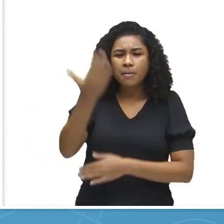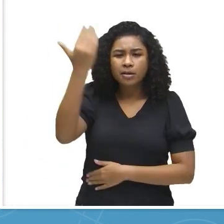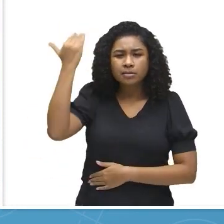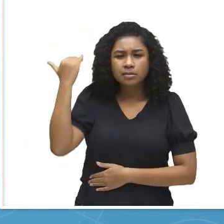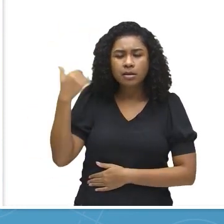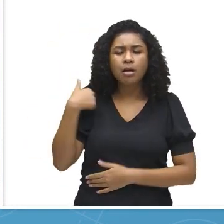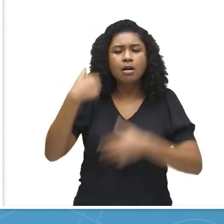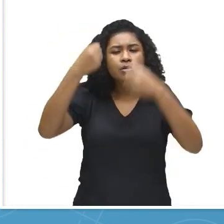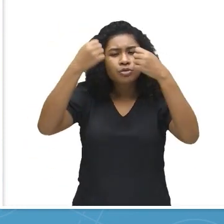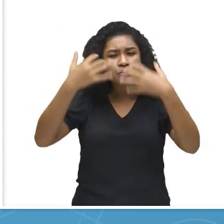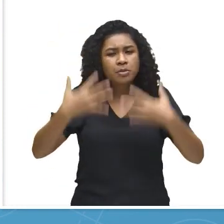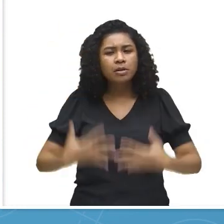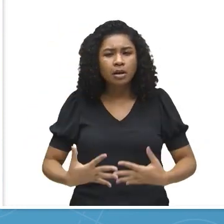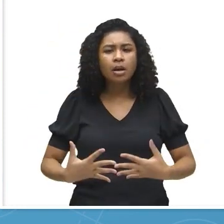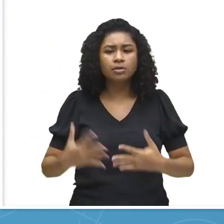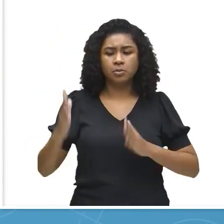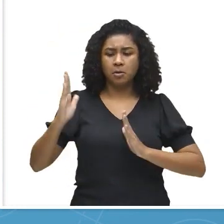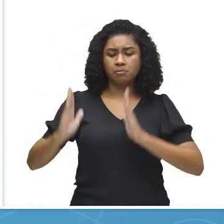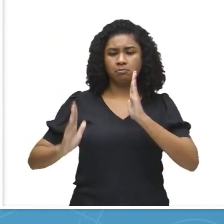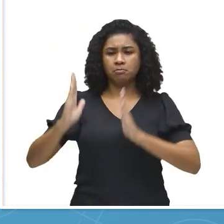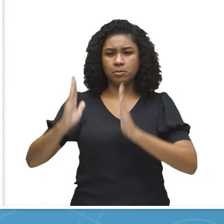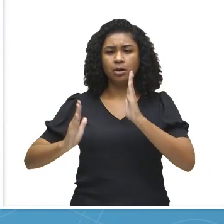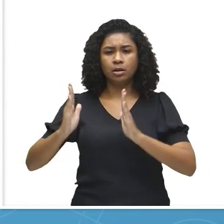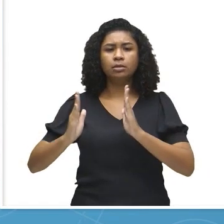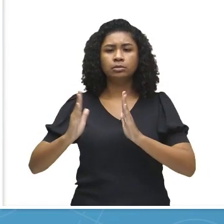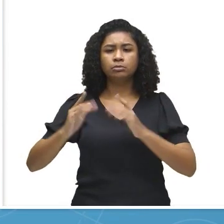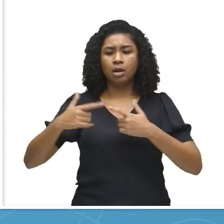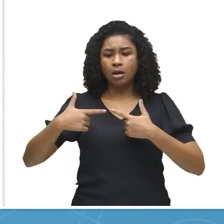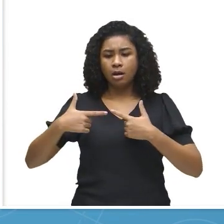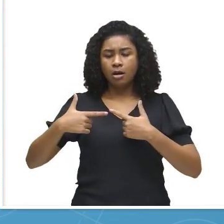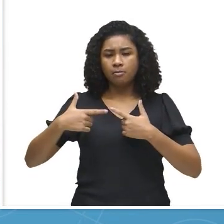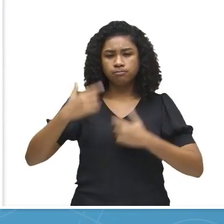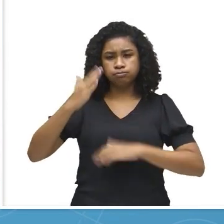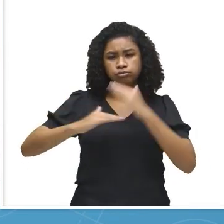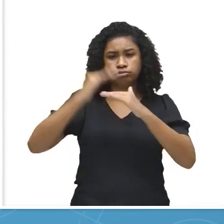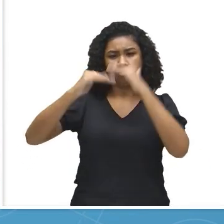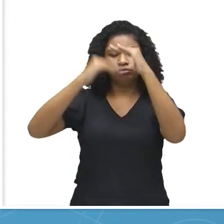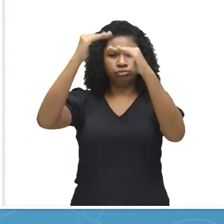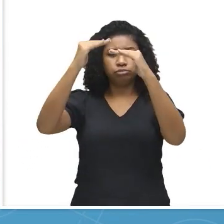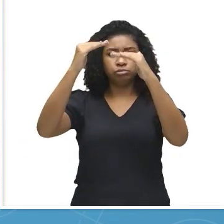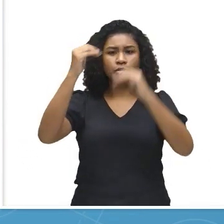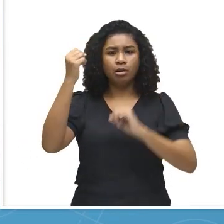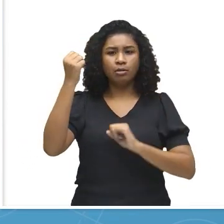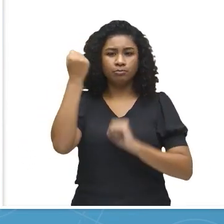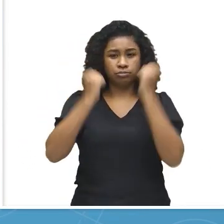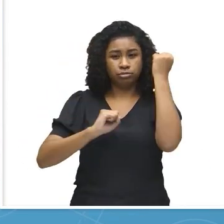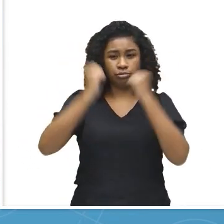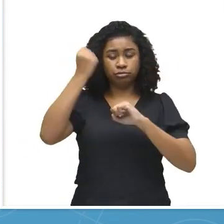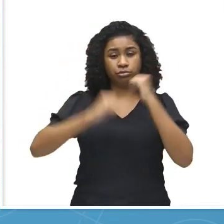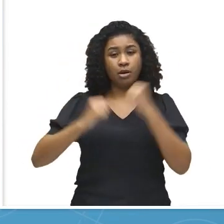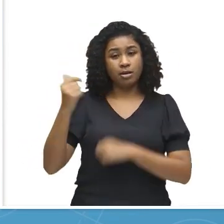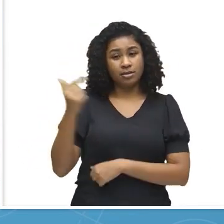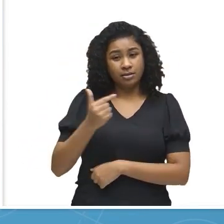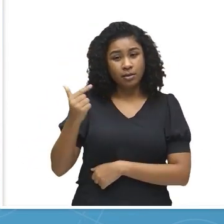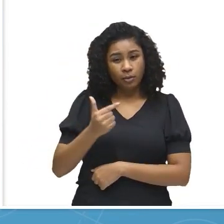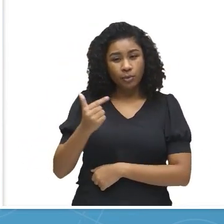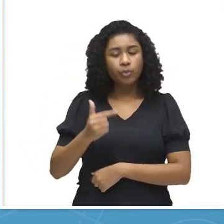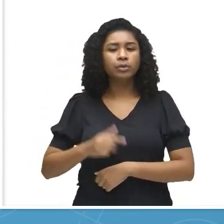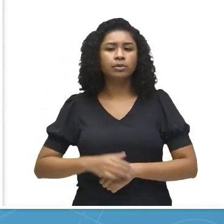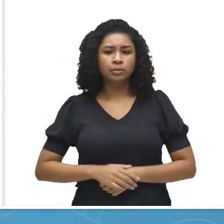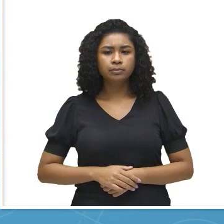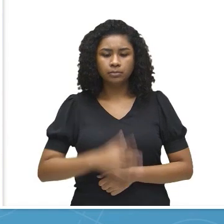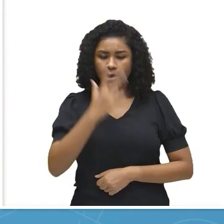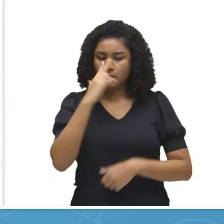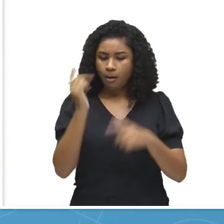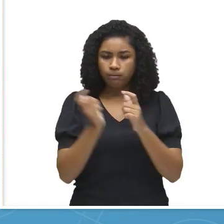da segunda revolução industrial, com o crescimento do ritmo da produção industrial e a necessidade